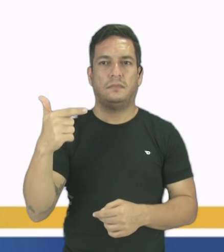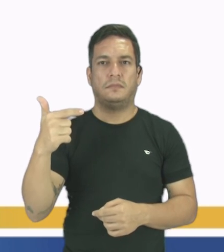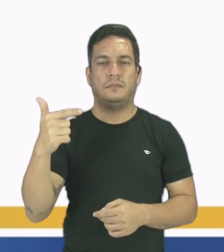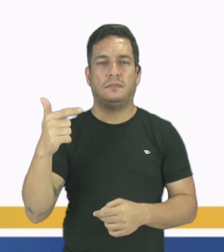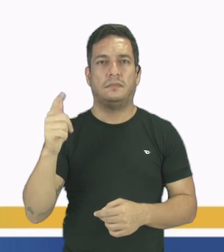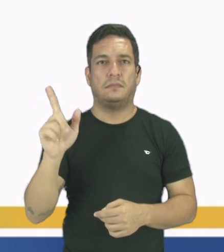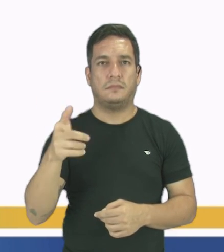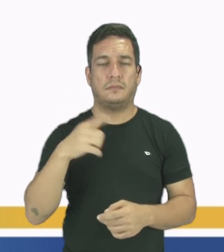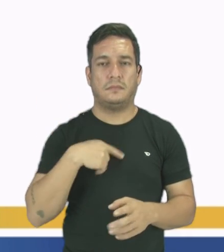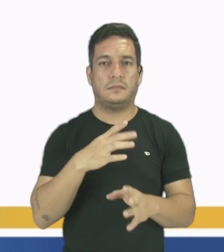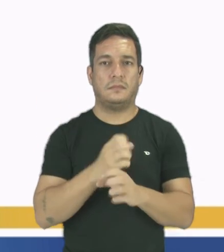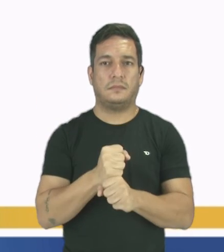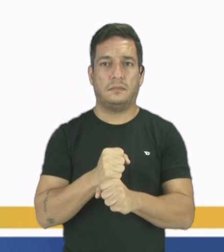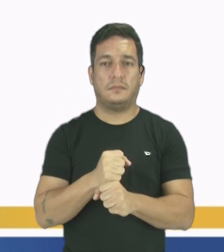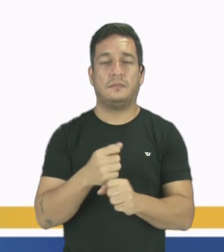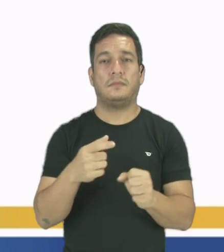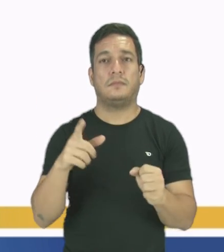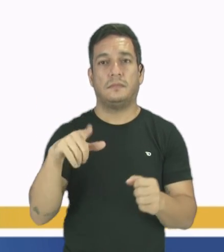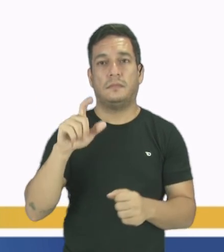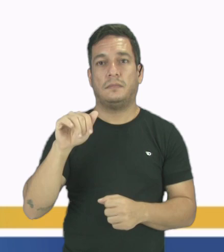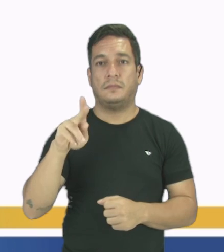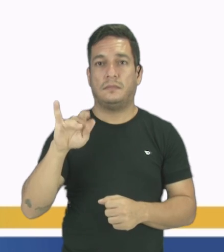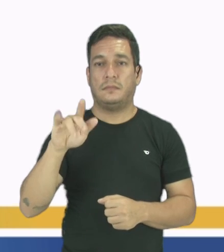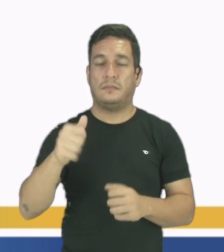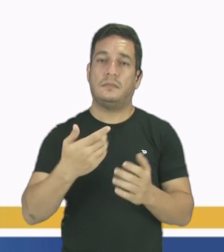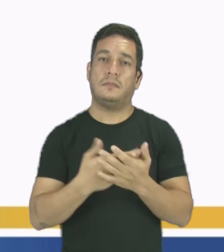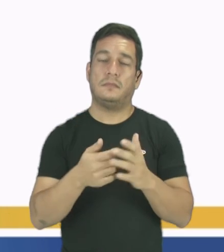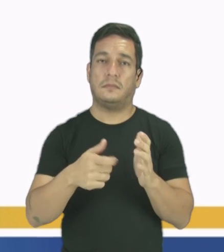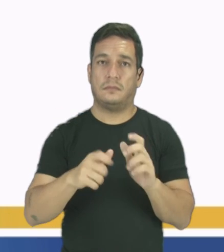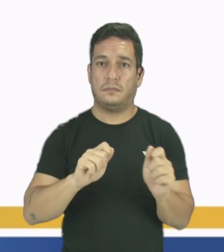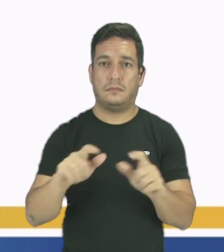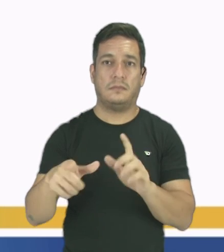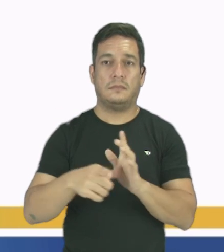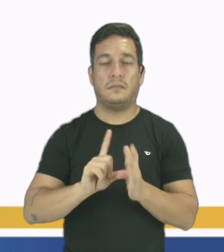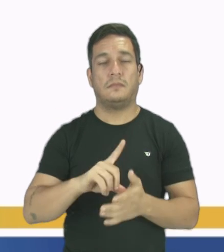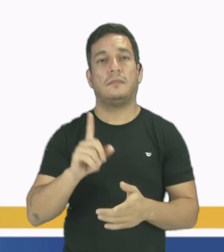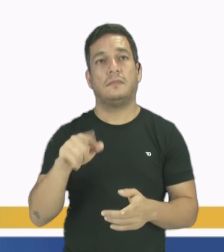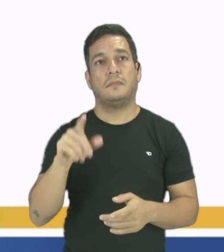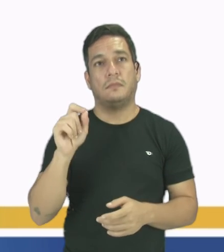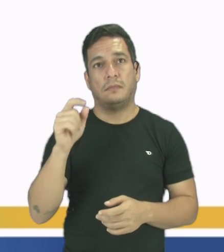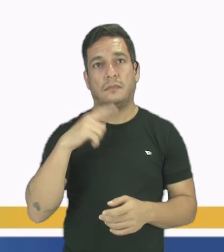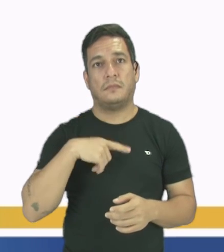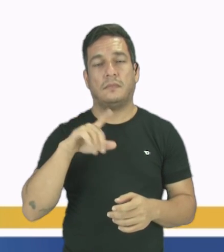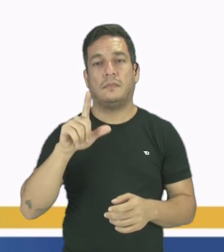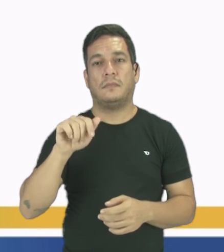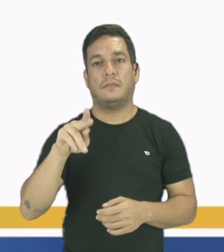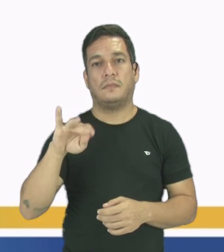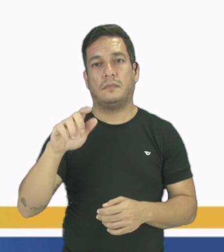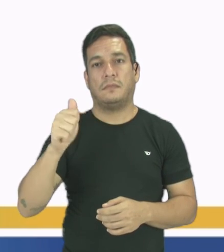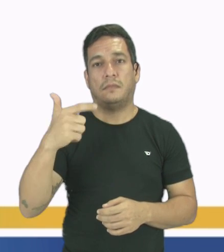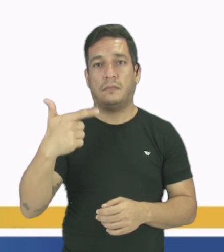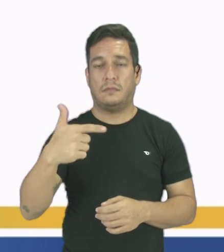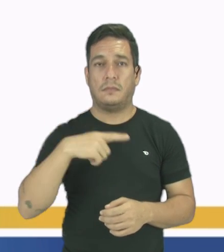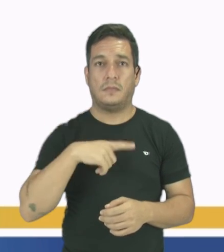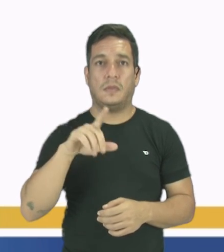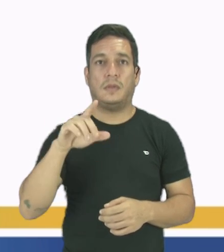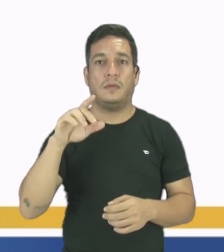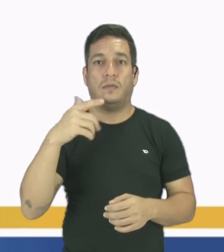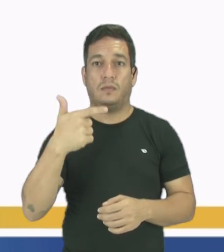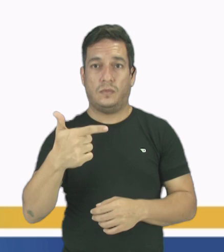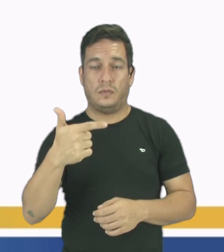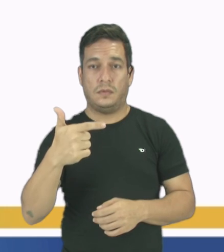a gente havia calculado nas lâminas de slide anterior. Da mesma forma, o meu lambda 2 tem um centro